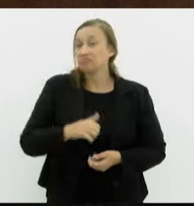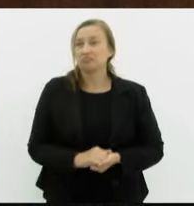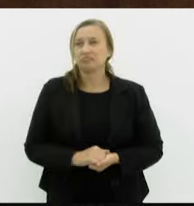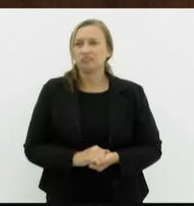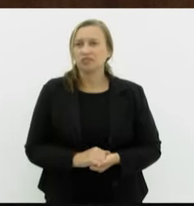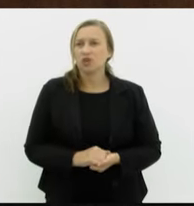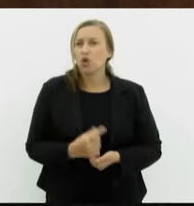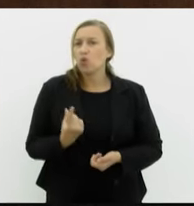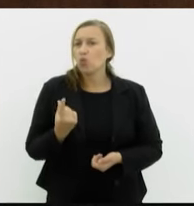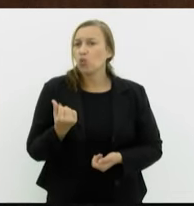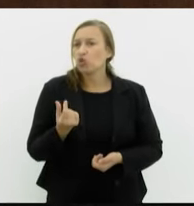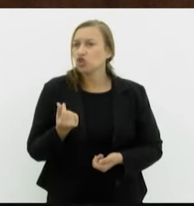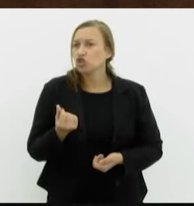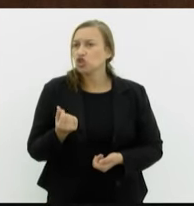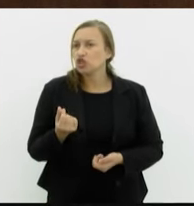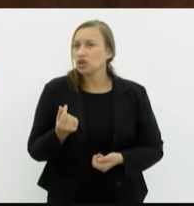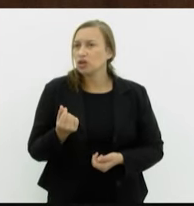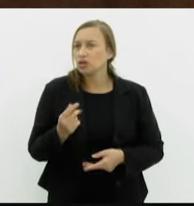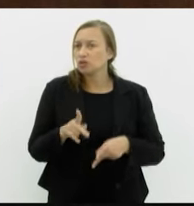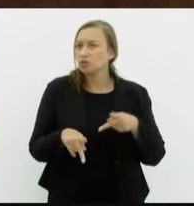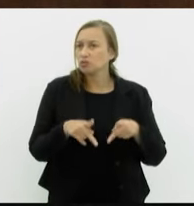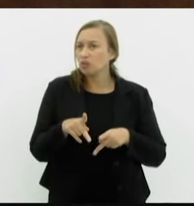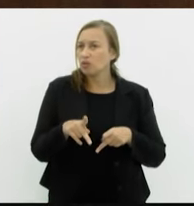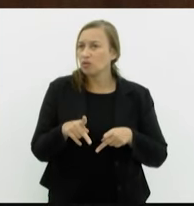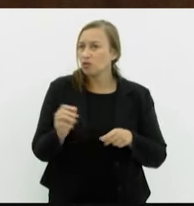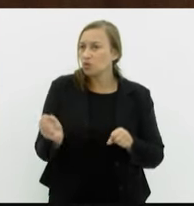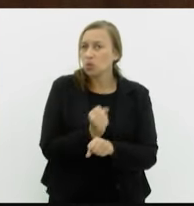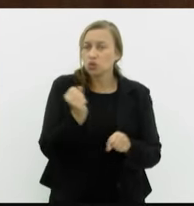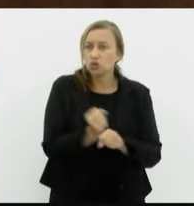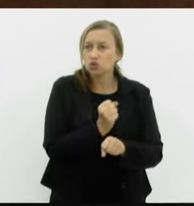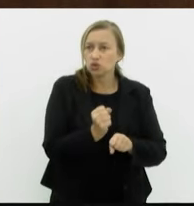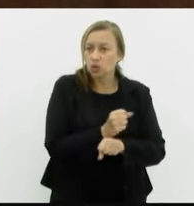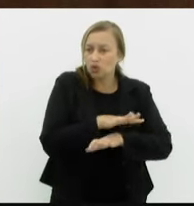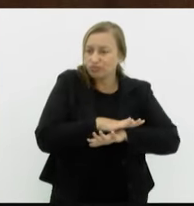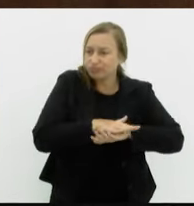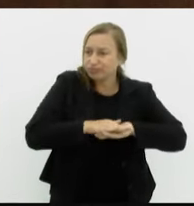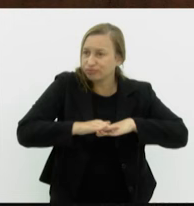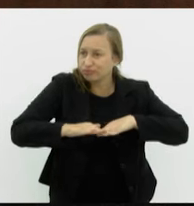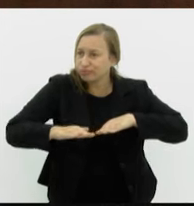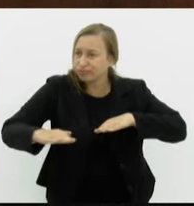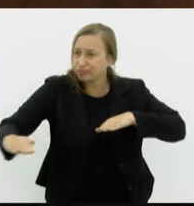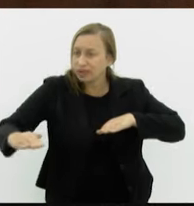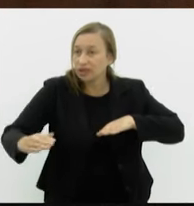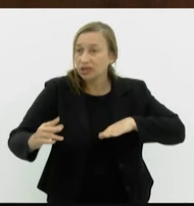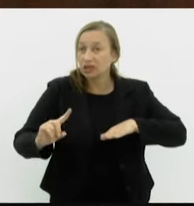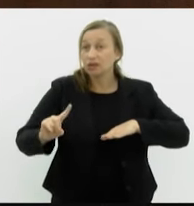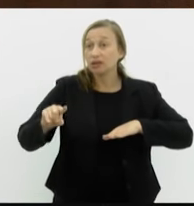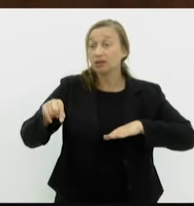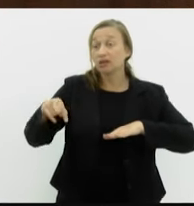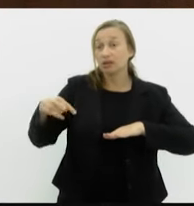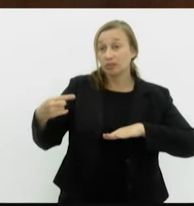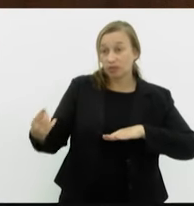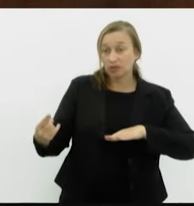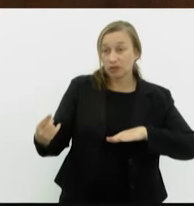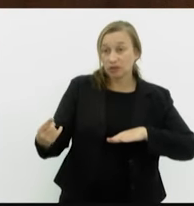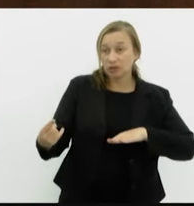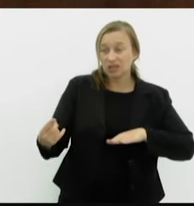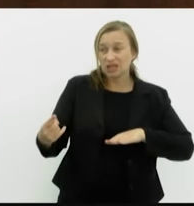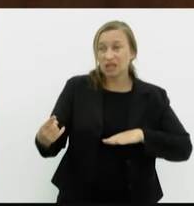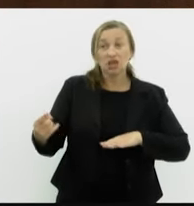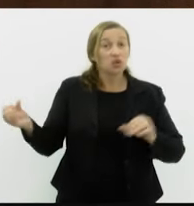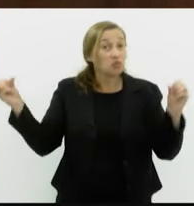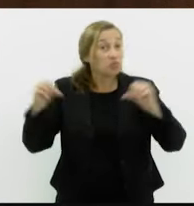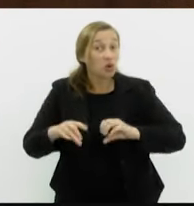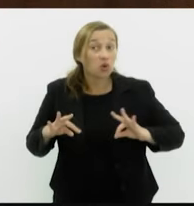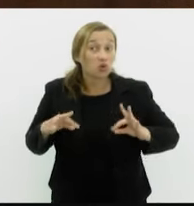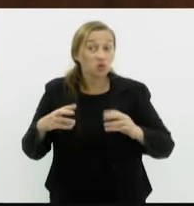o dinheiro da população que constrói a estrada e depois dão uma concessão. E o pior de tudo, senhor presidente, o senhor